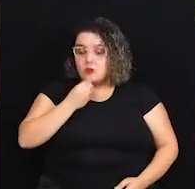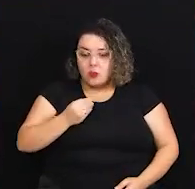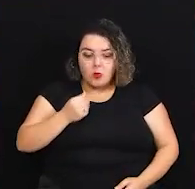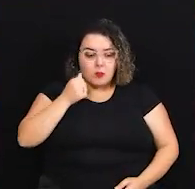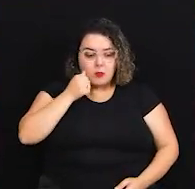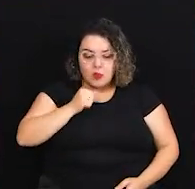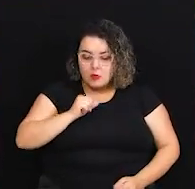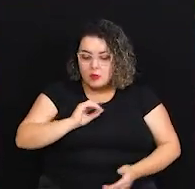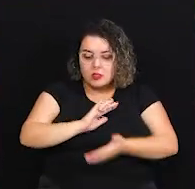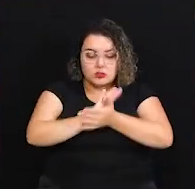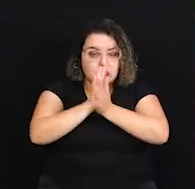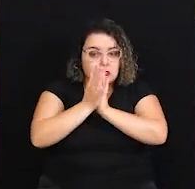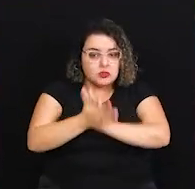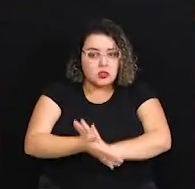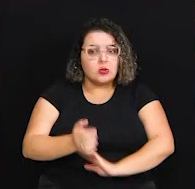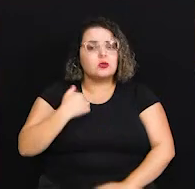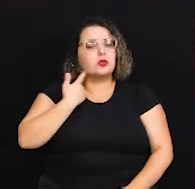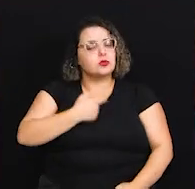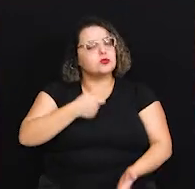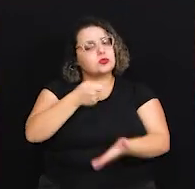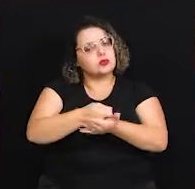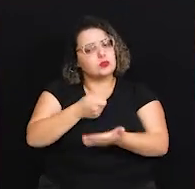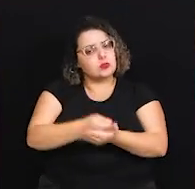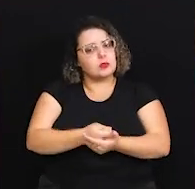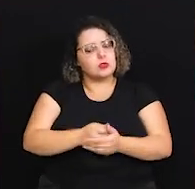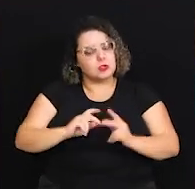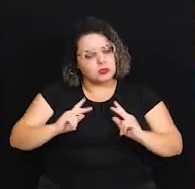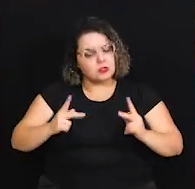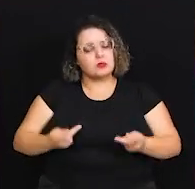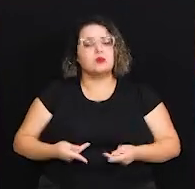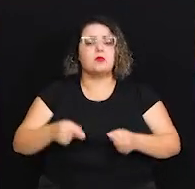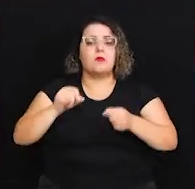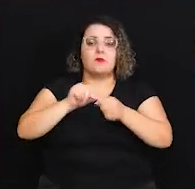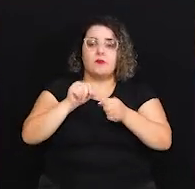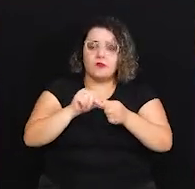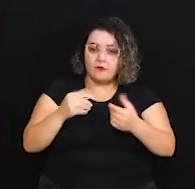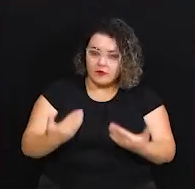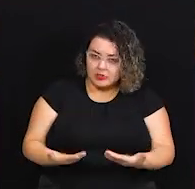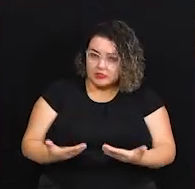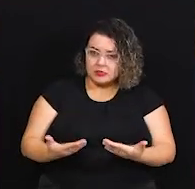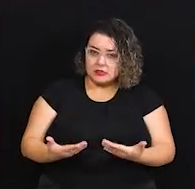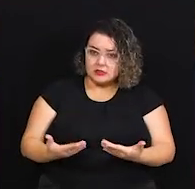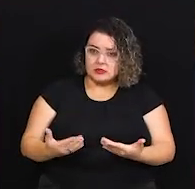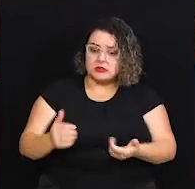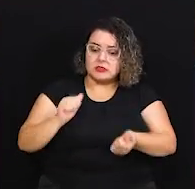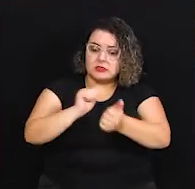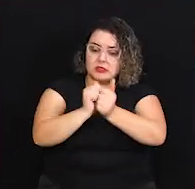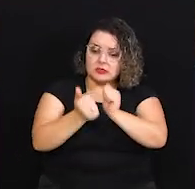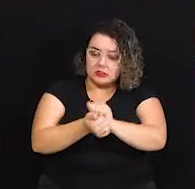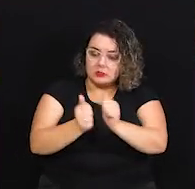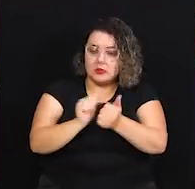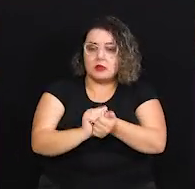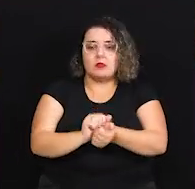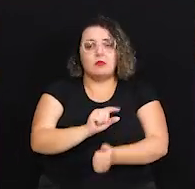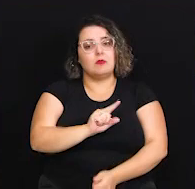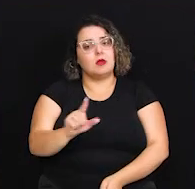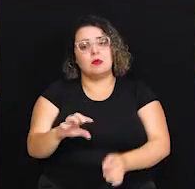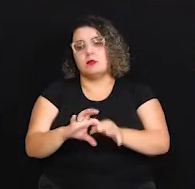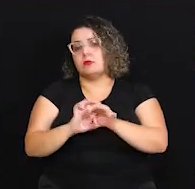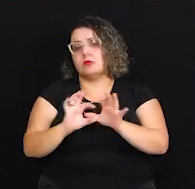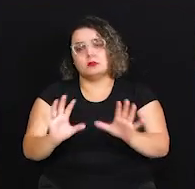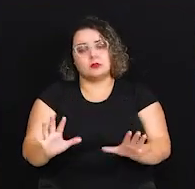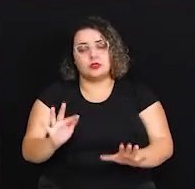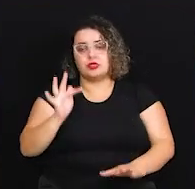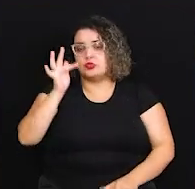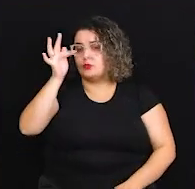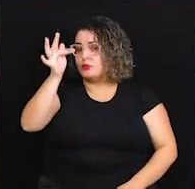que a gente tem a obrigação como ser humano de estar fazendo essa reconstrução, para não deixar para